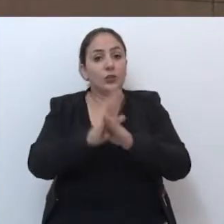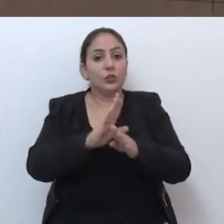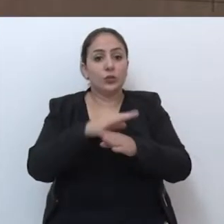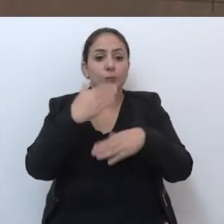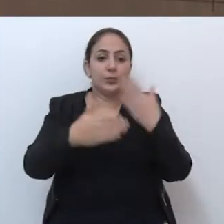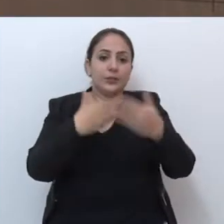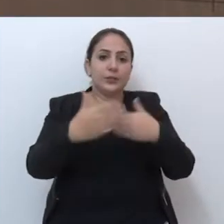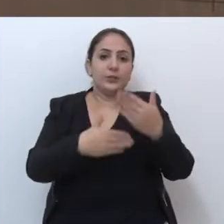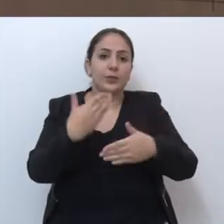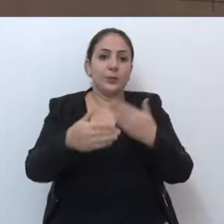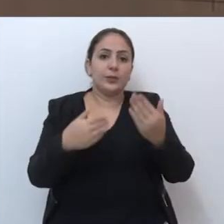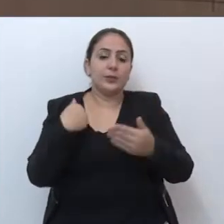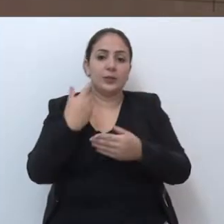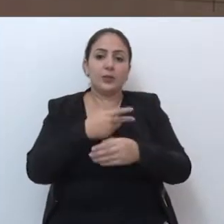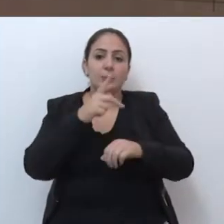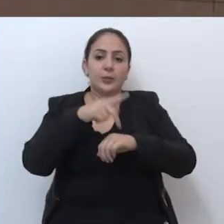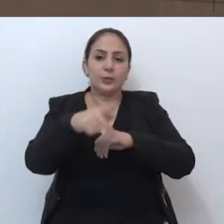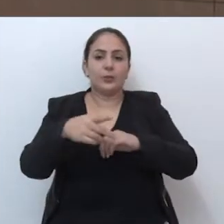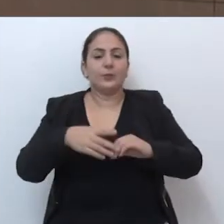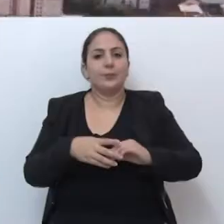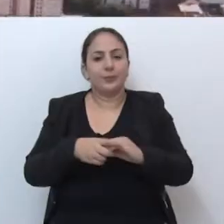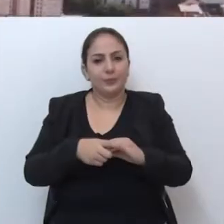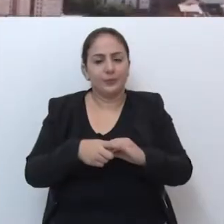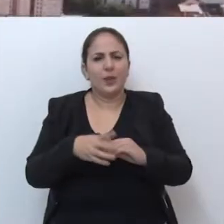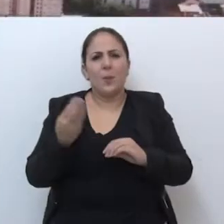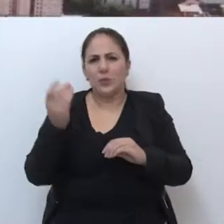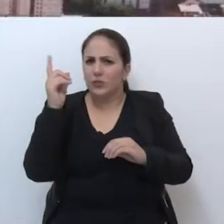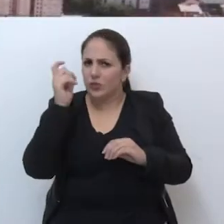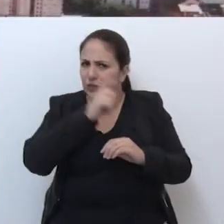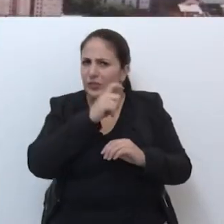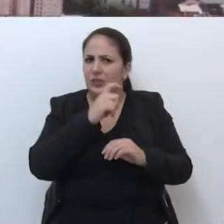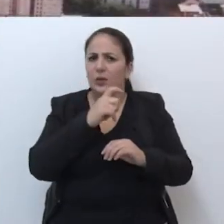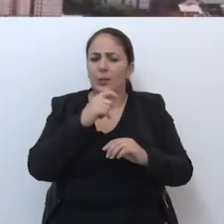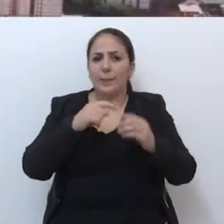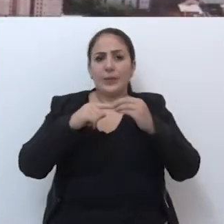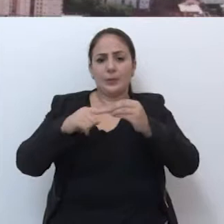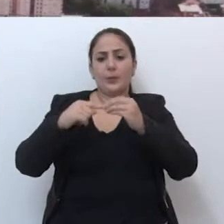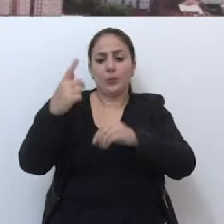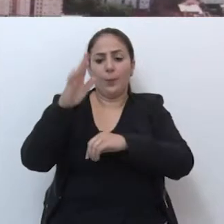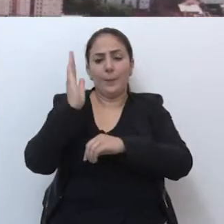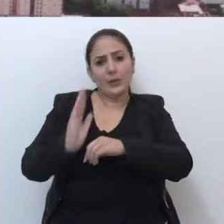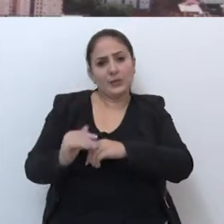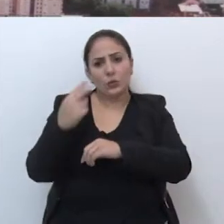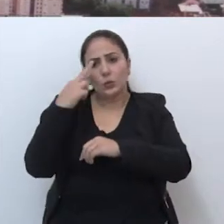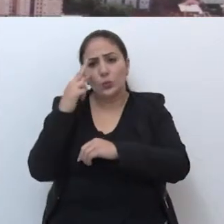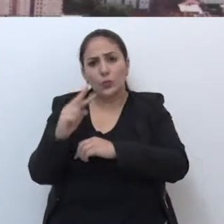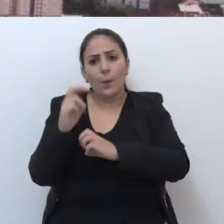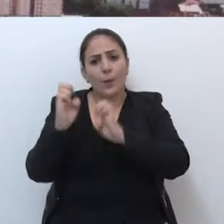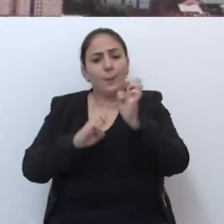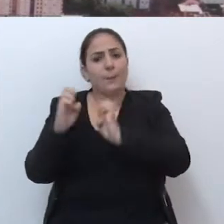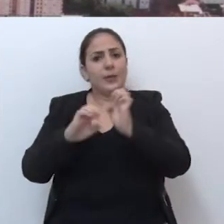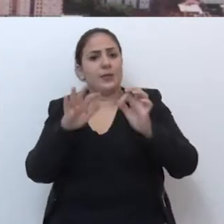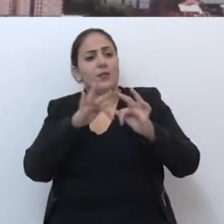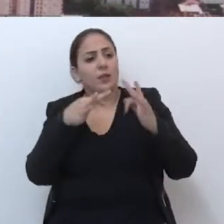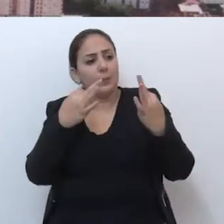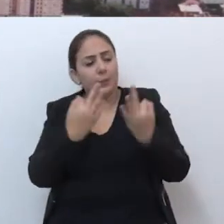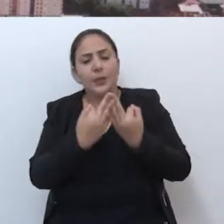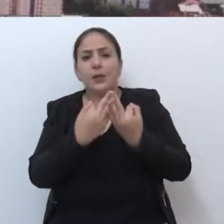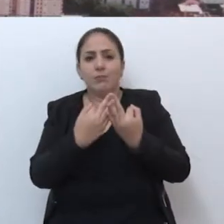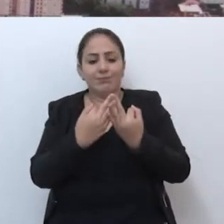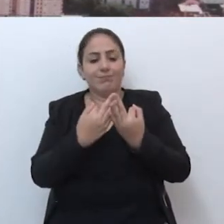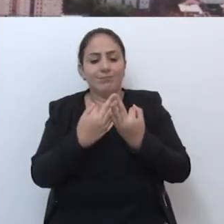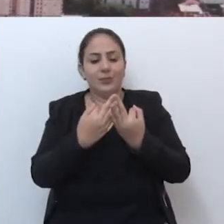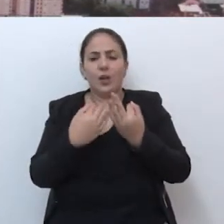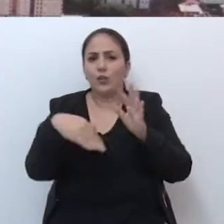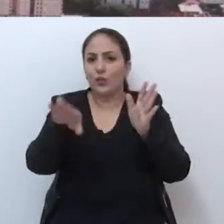contribuíram para o desenvolvimento de Passo Fundo. É muito difícil, ainda mais no Brasil, você ver uma empresa familiar,